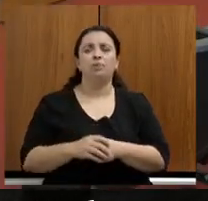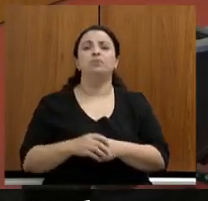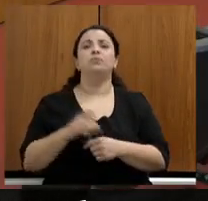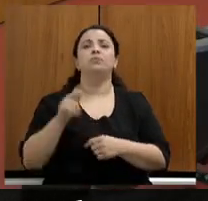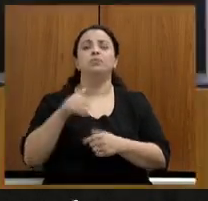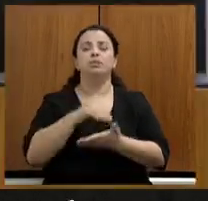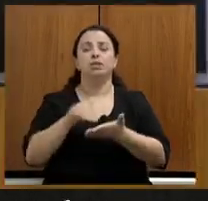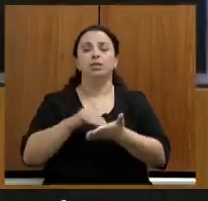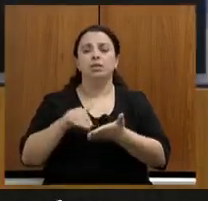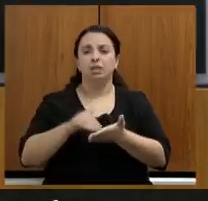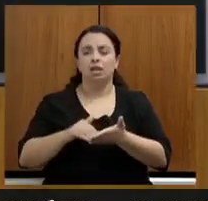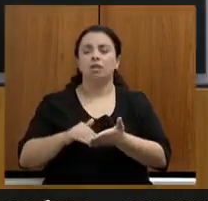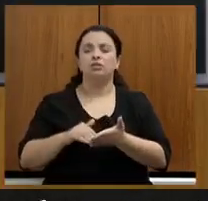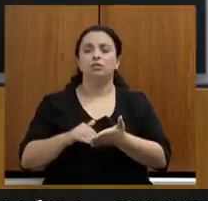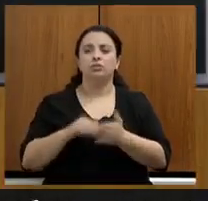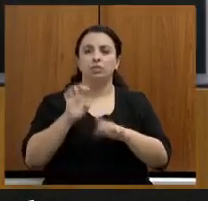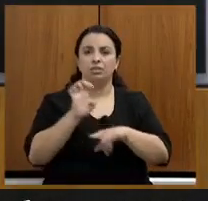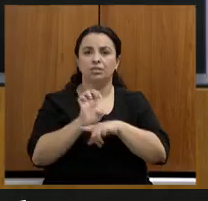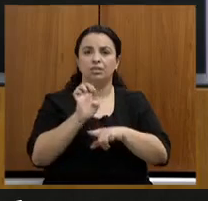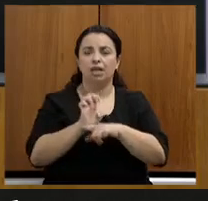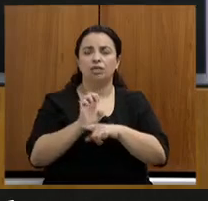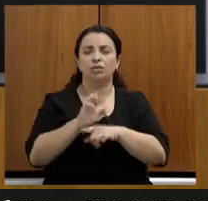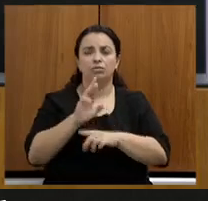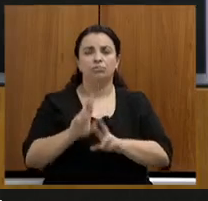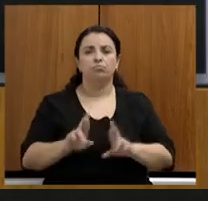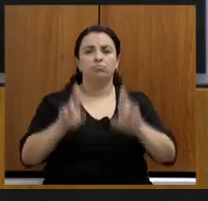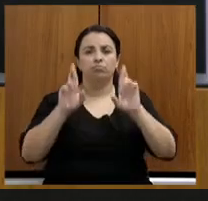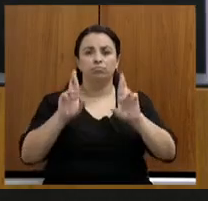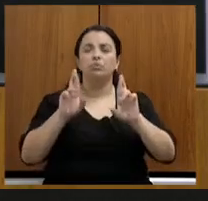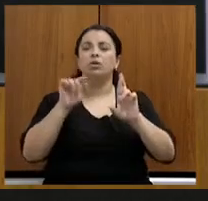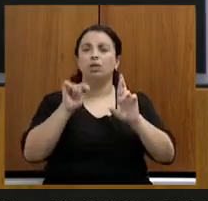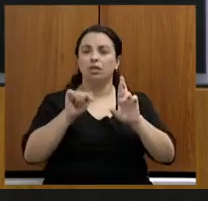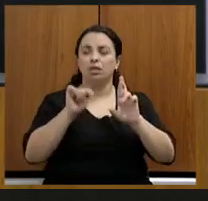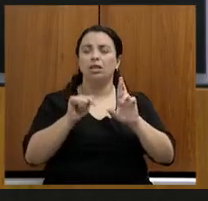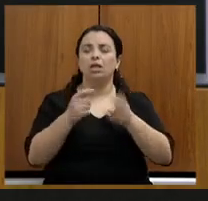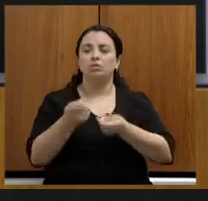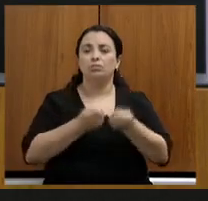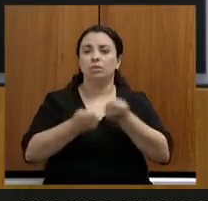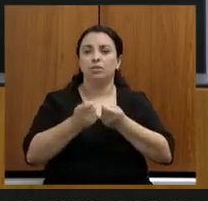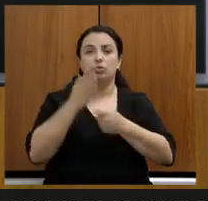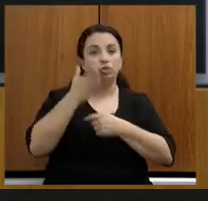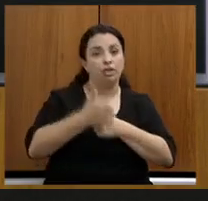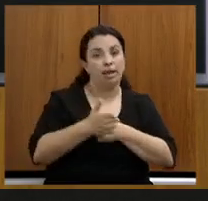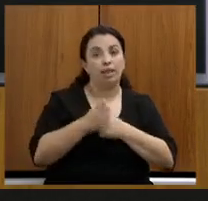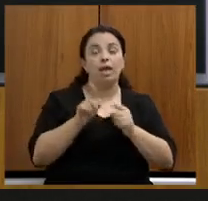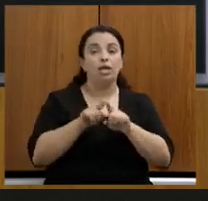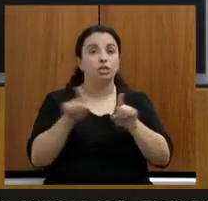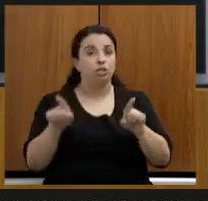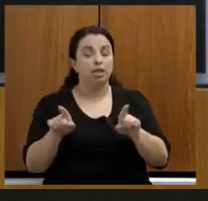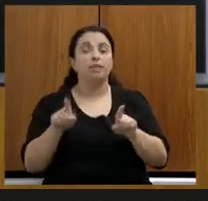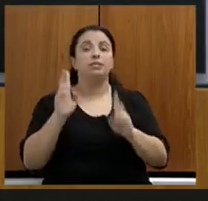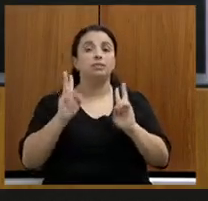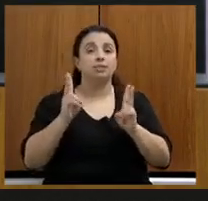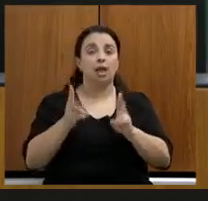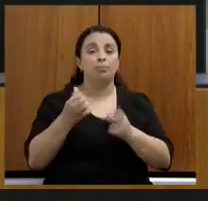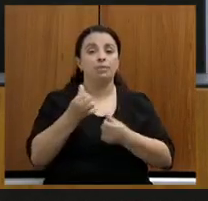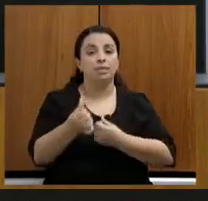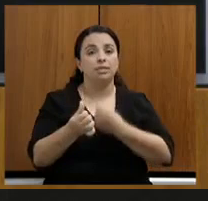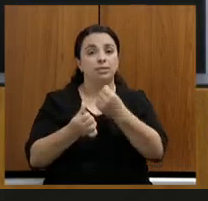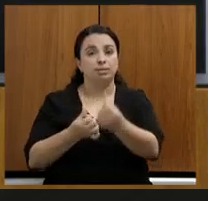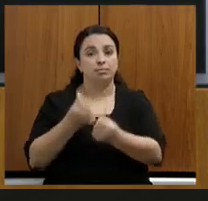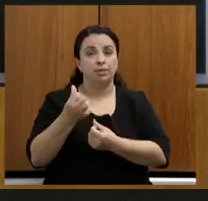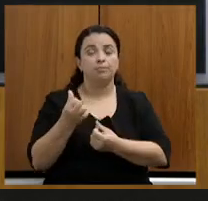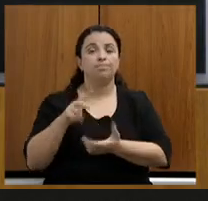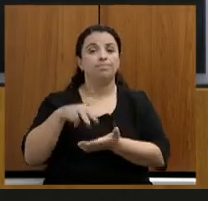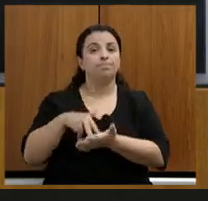de Estado e dirigentes de entidades da administração direta e indireta devem comparecer semestralmente às reuniões